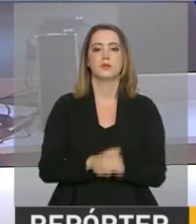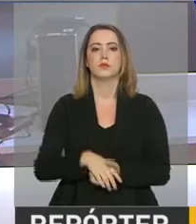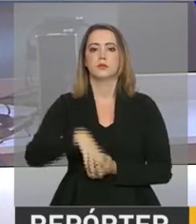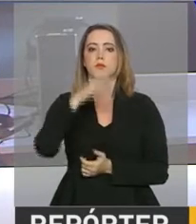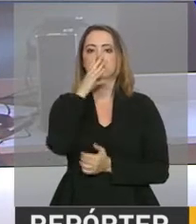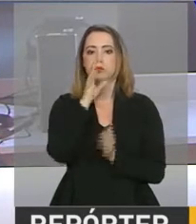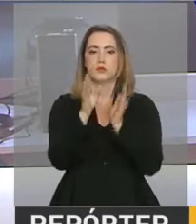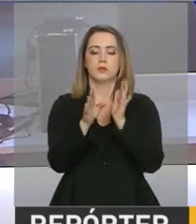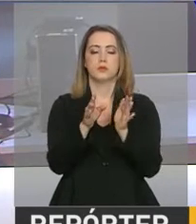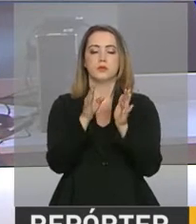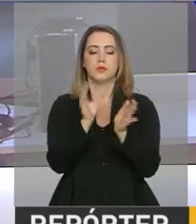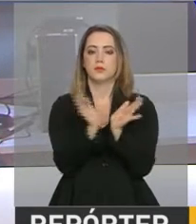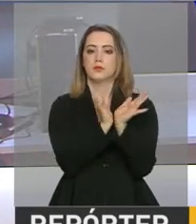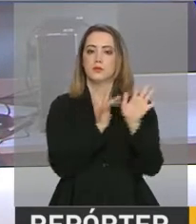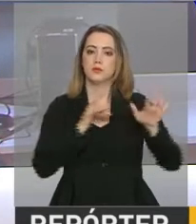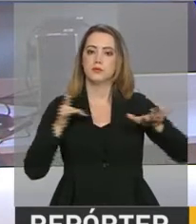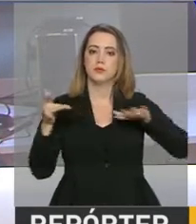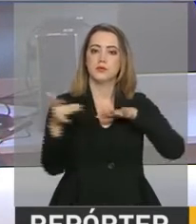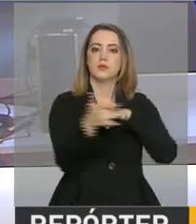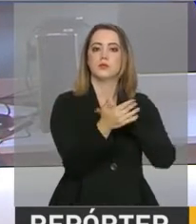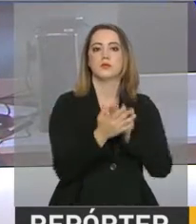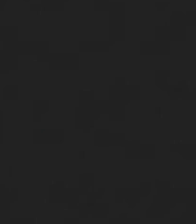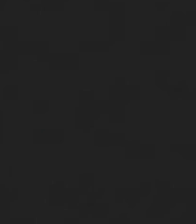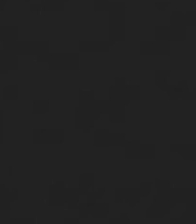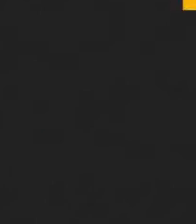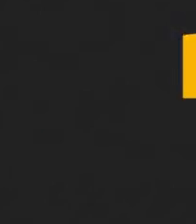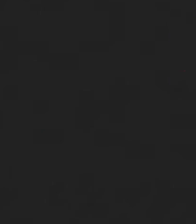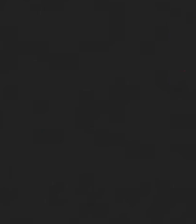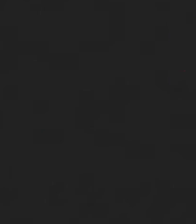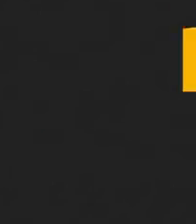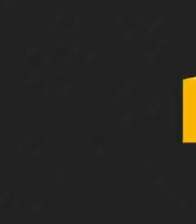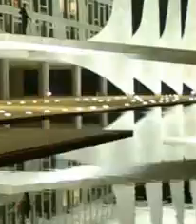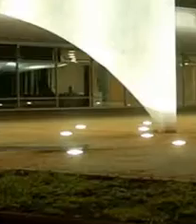acompanhe as novidades também pelas nossas redes sociais